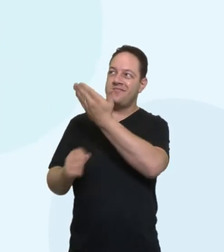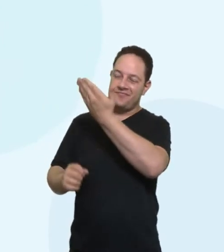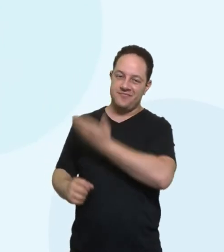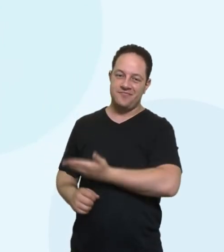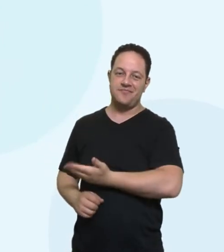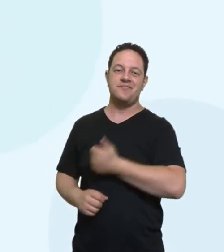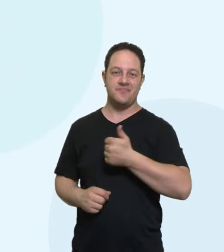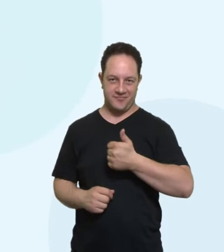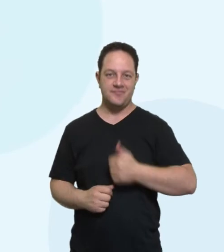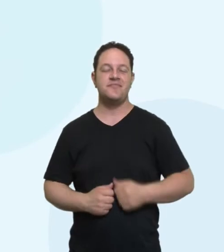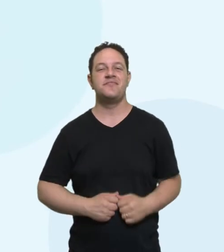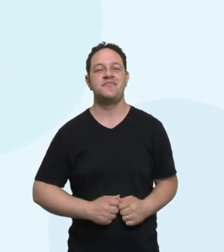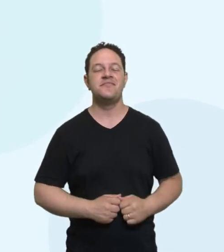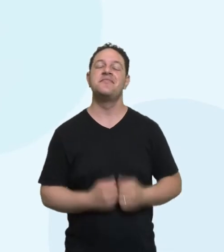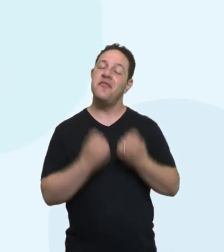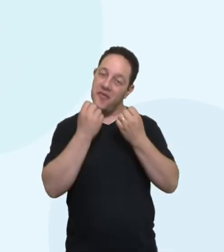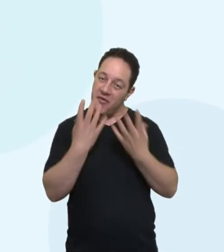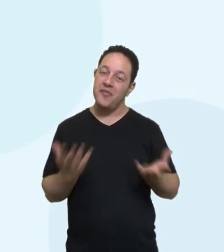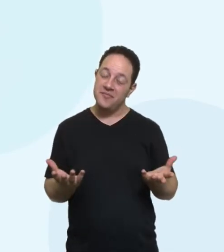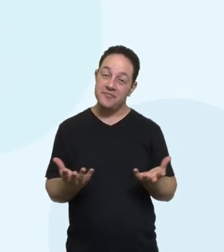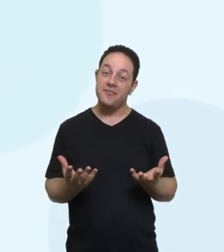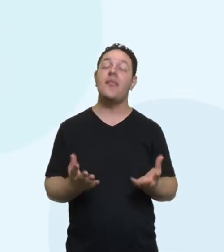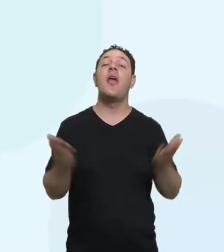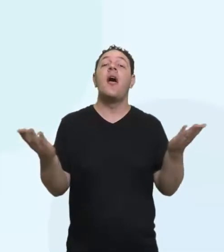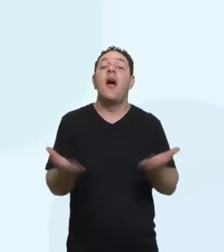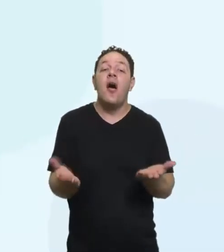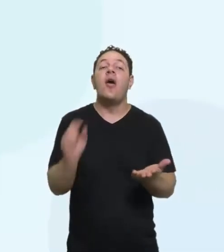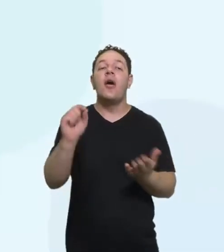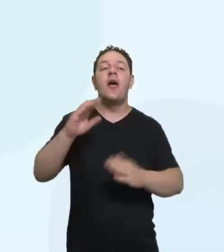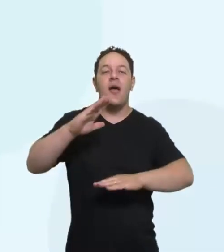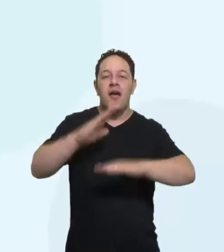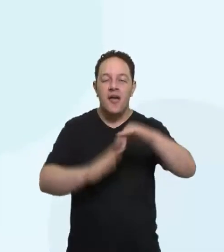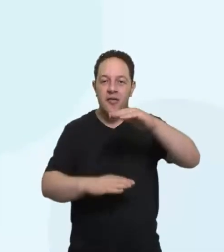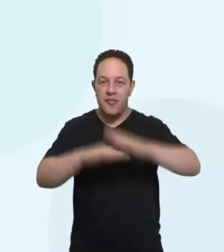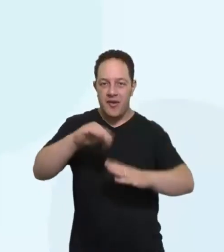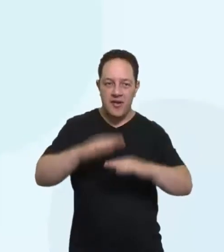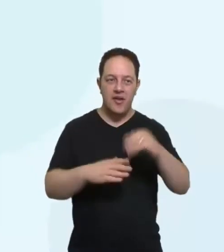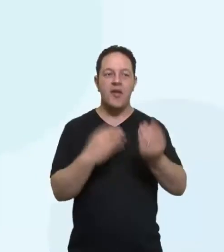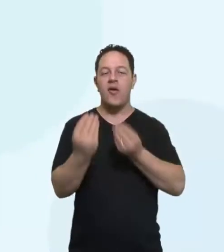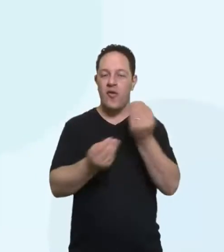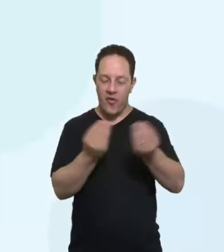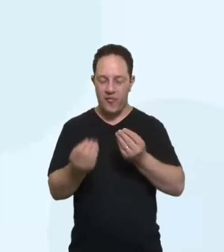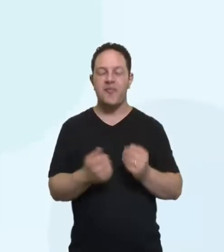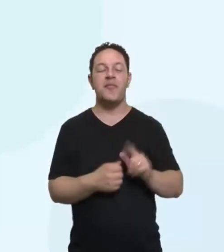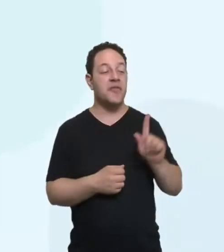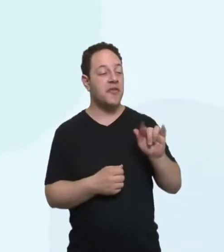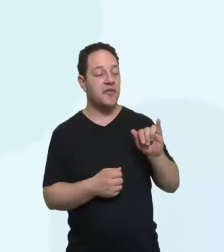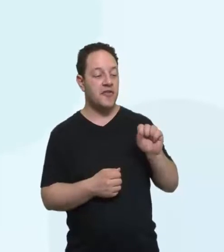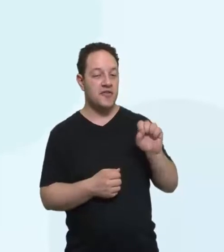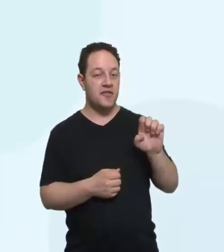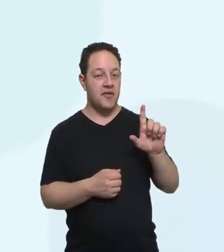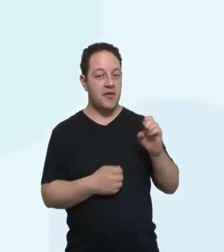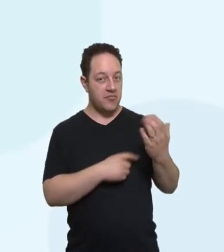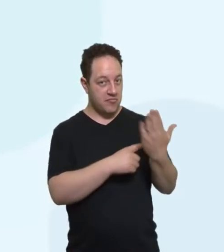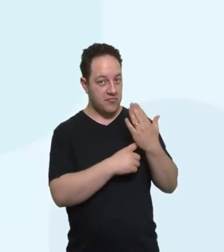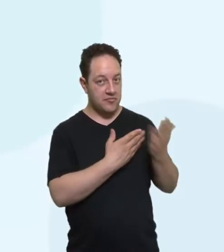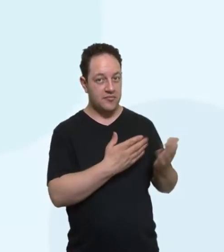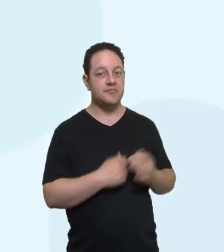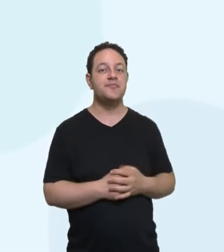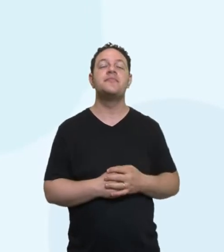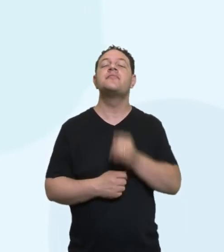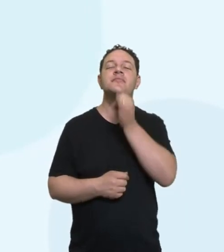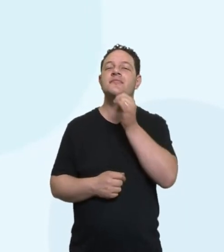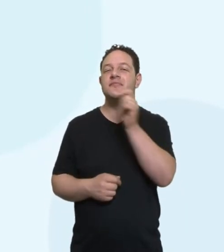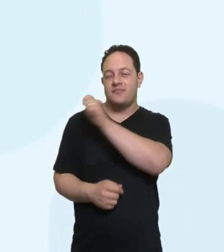ok muito bem então agora vamos falar um pouquinho de habilidades formadora quiserem bom visto que os